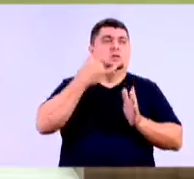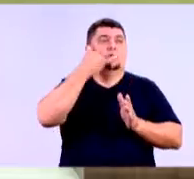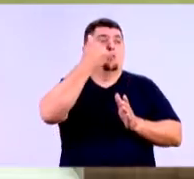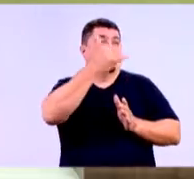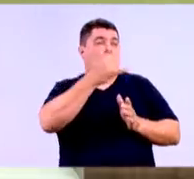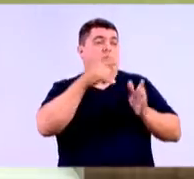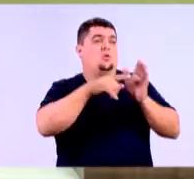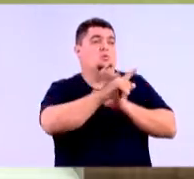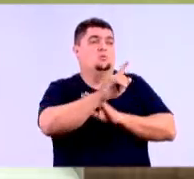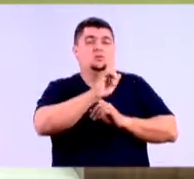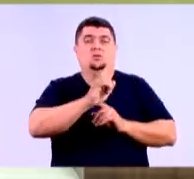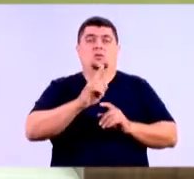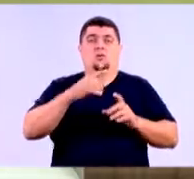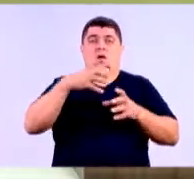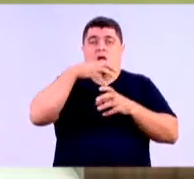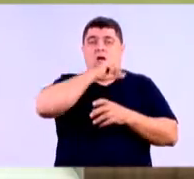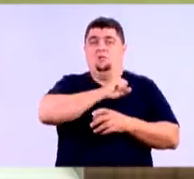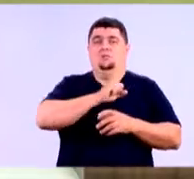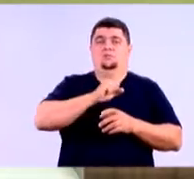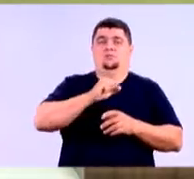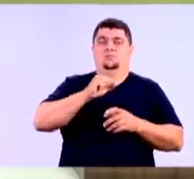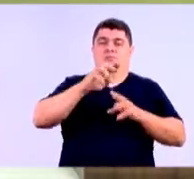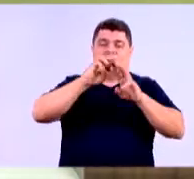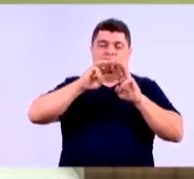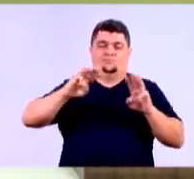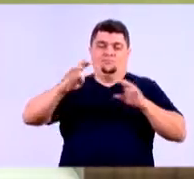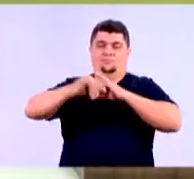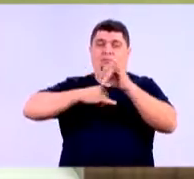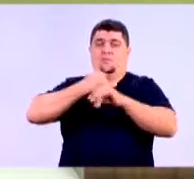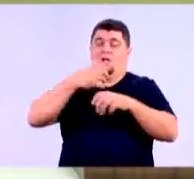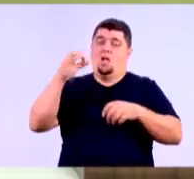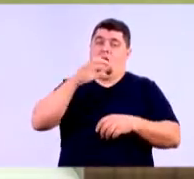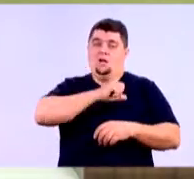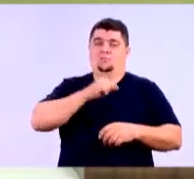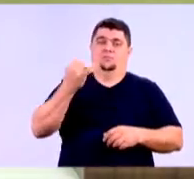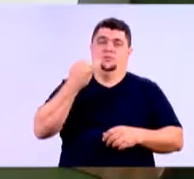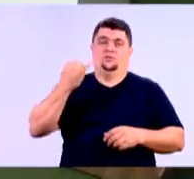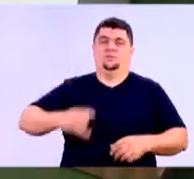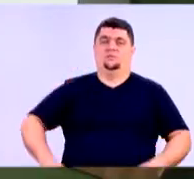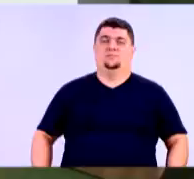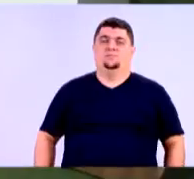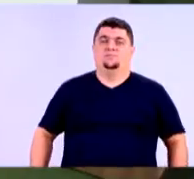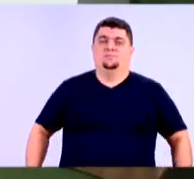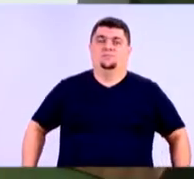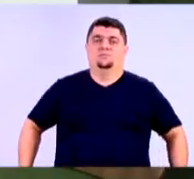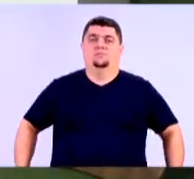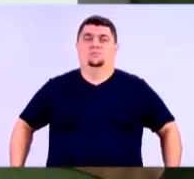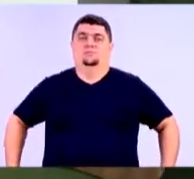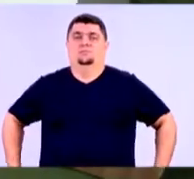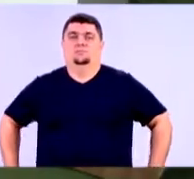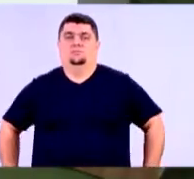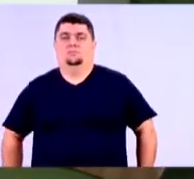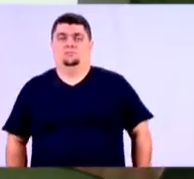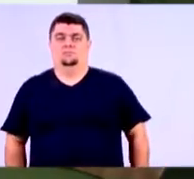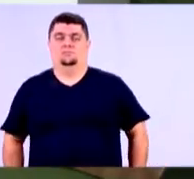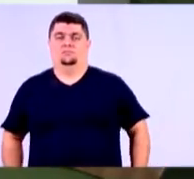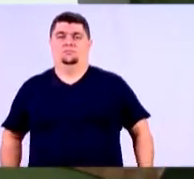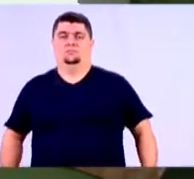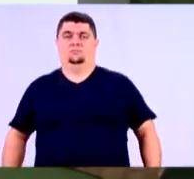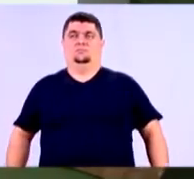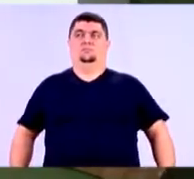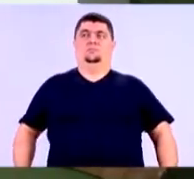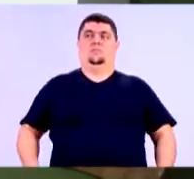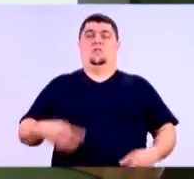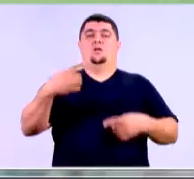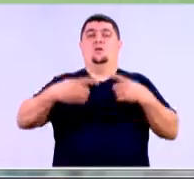tem toda essa informação condensada em um lugar, e velocidade hoje em dia é fundamental. Ótimo, professor. Vamos continuar? Falando então da